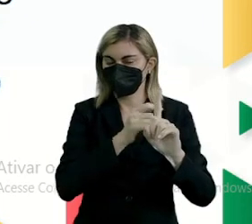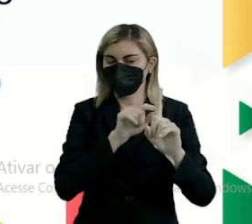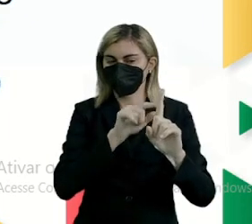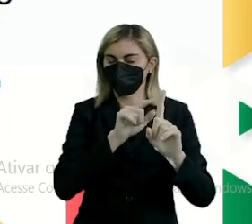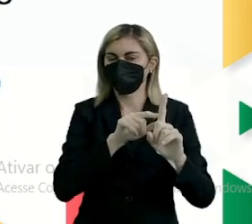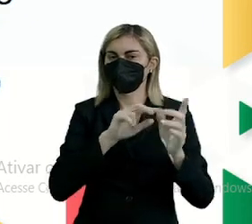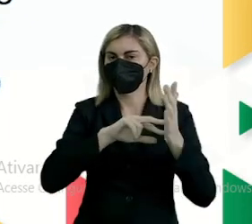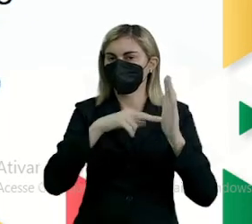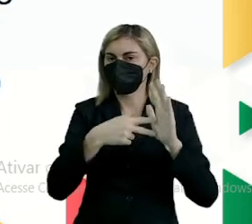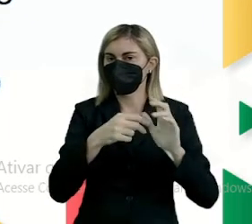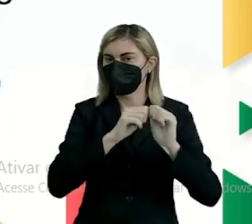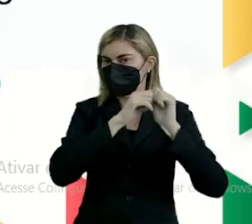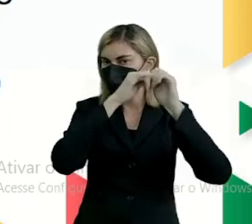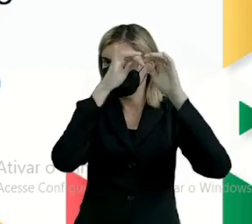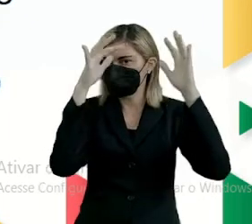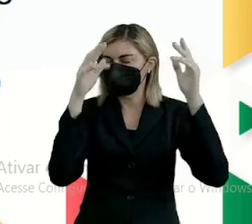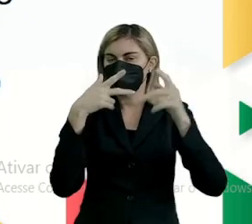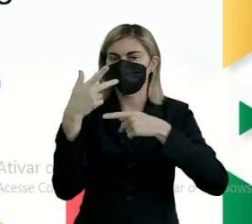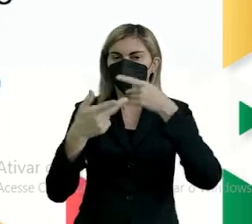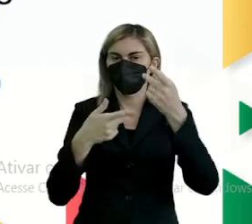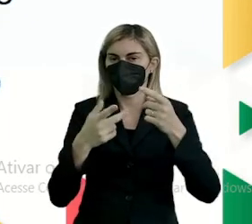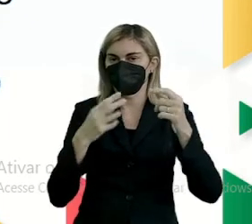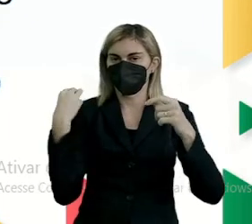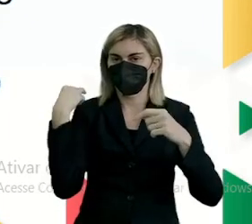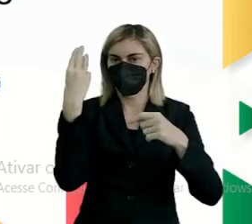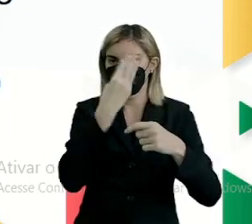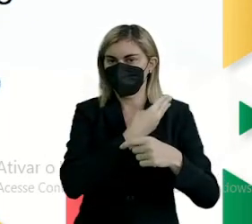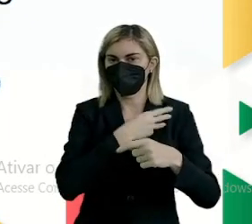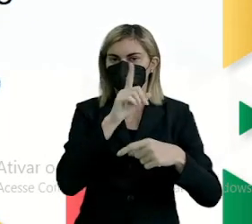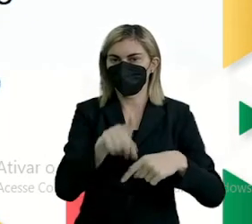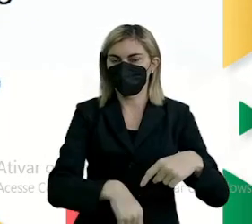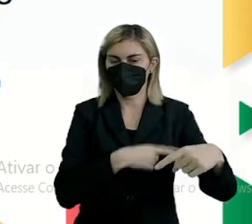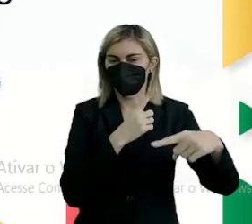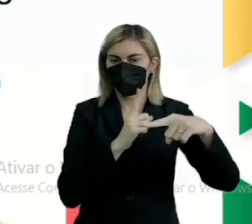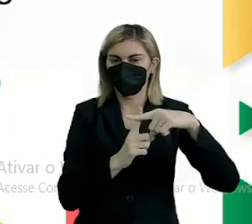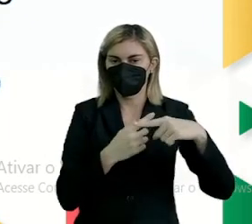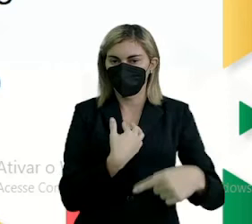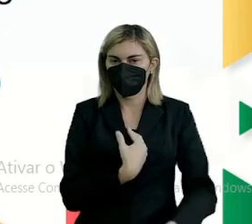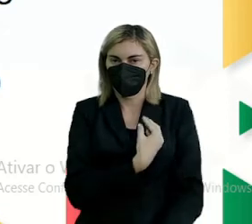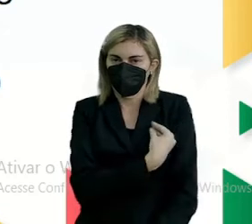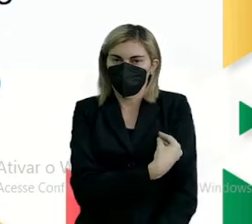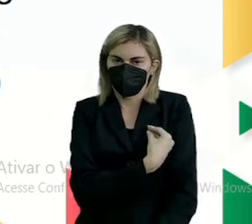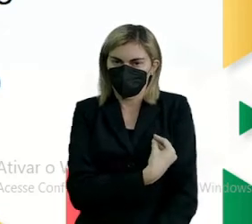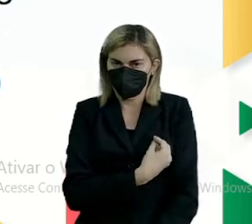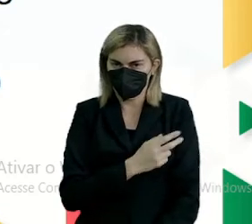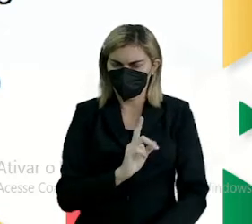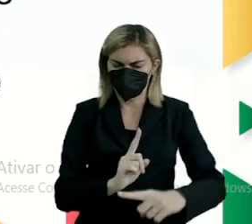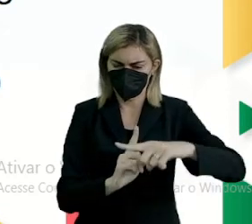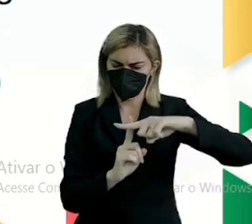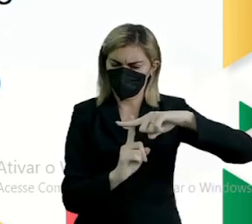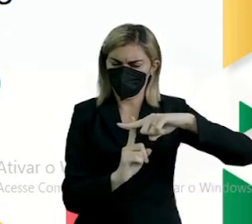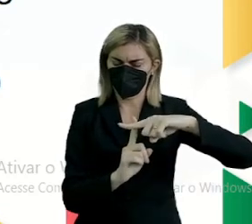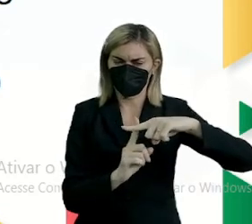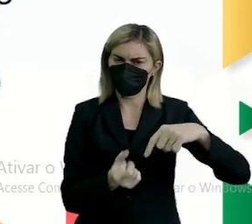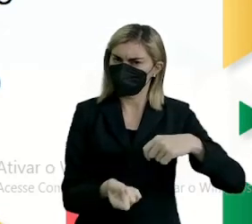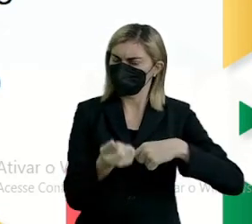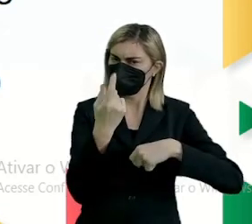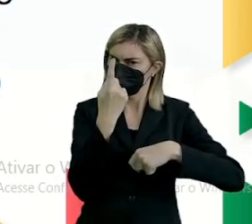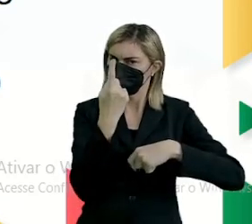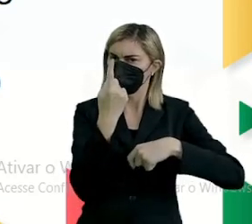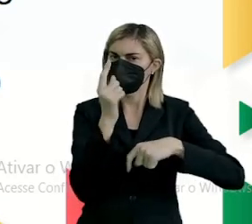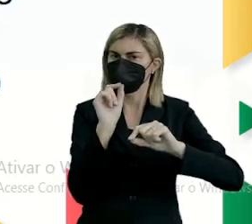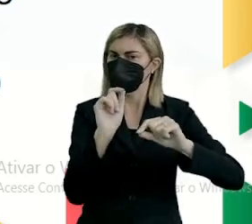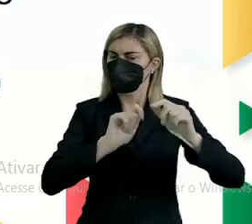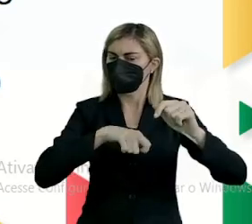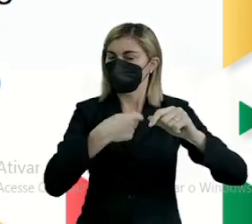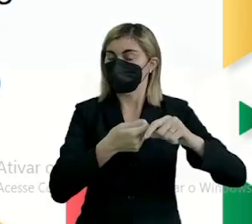é o sentido figurado. Quando eu falo, Maria é a cruz da minha vida, essa cruz aí está simbolizando o